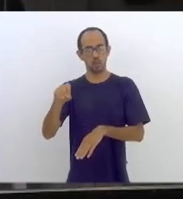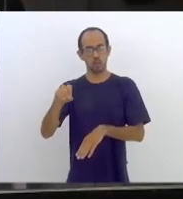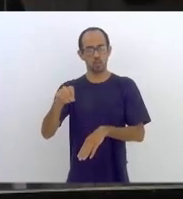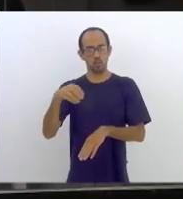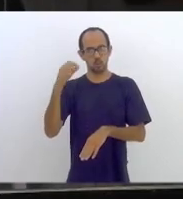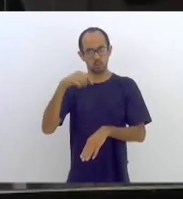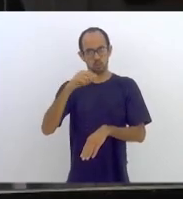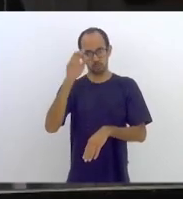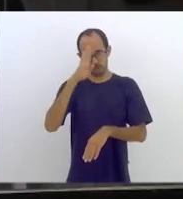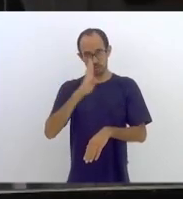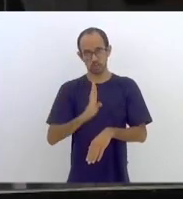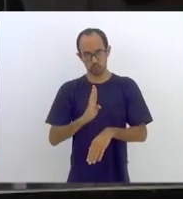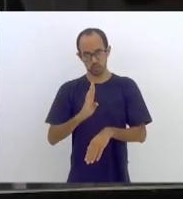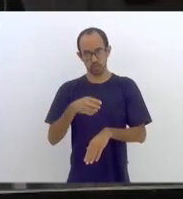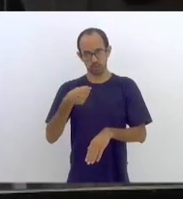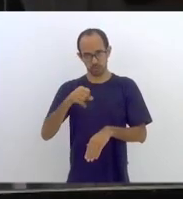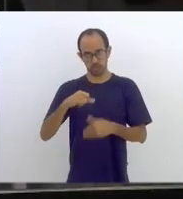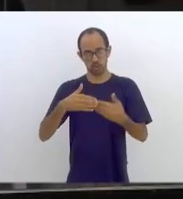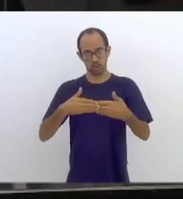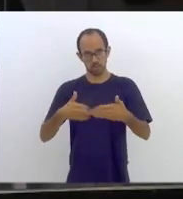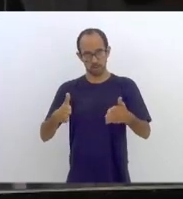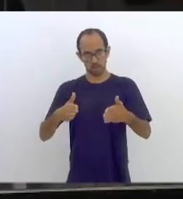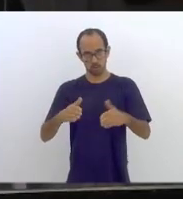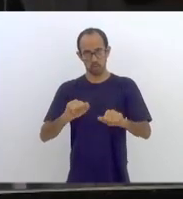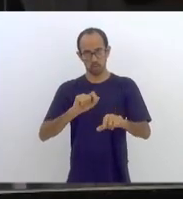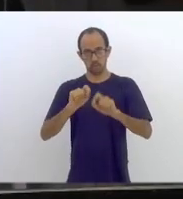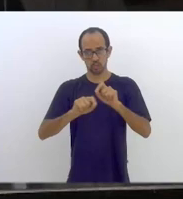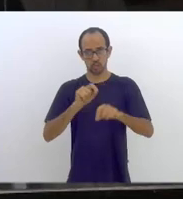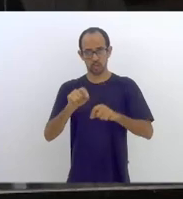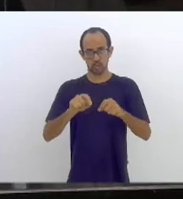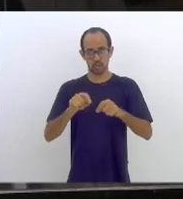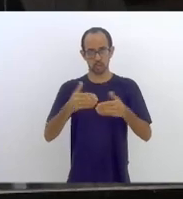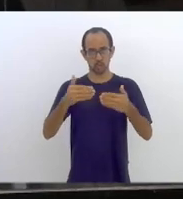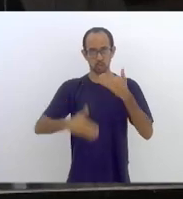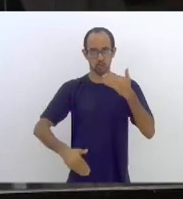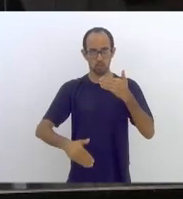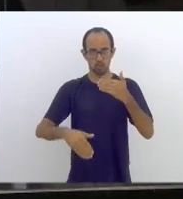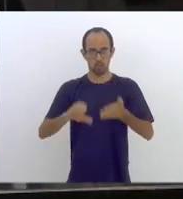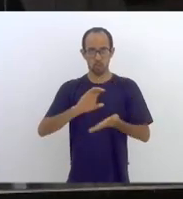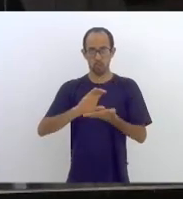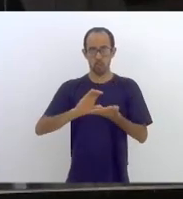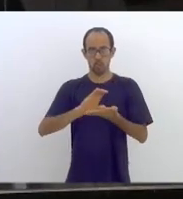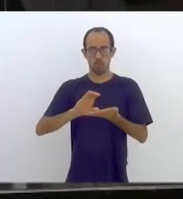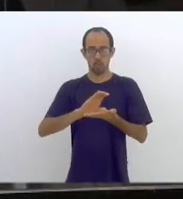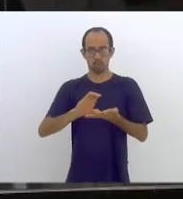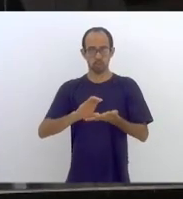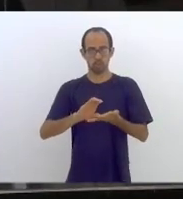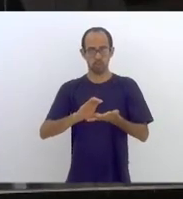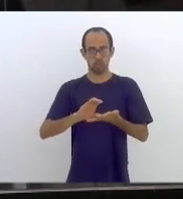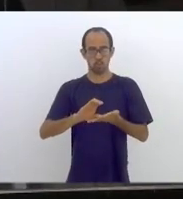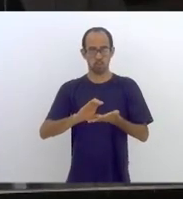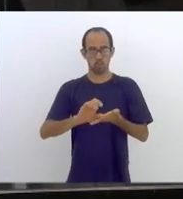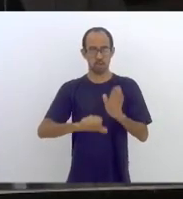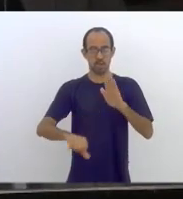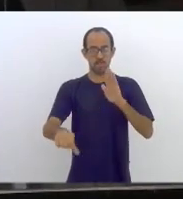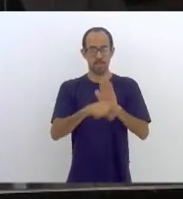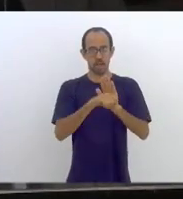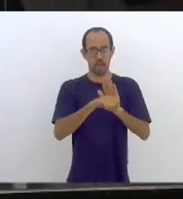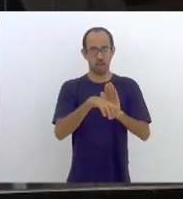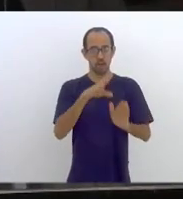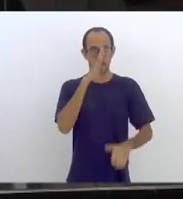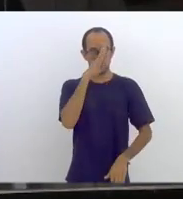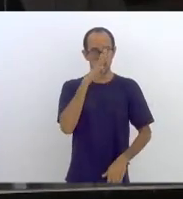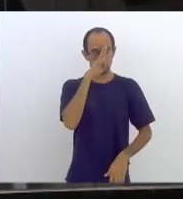se foi com abertura do inconstitucional o ilegal o abusivo